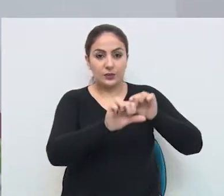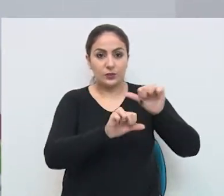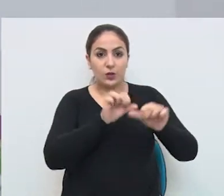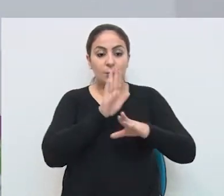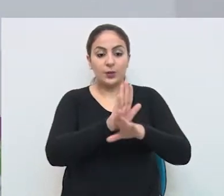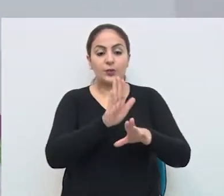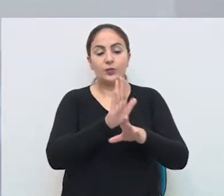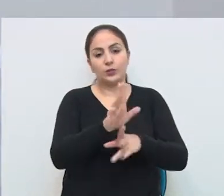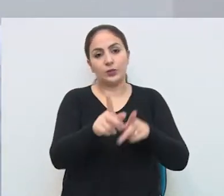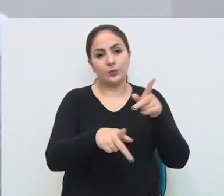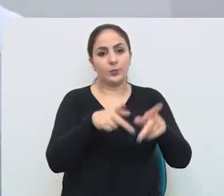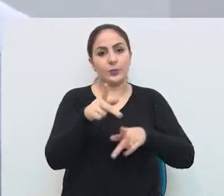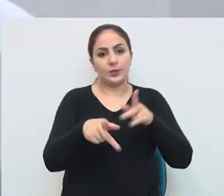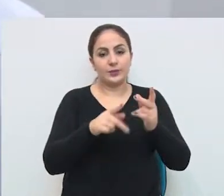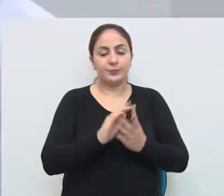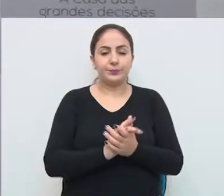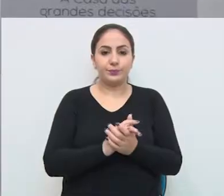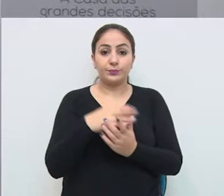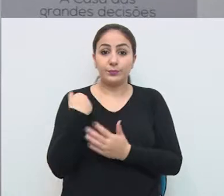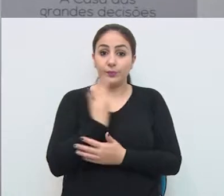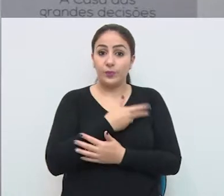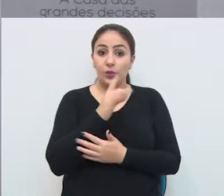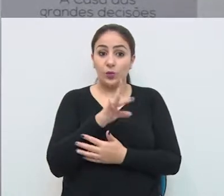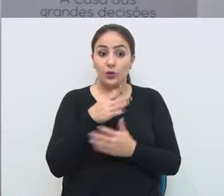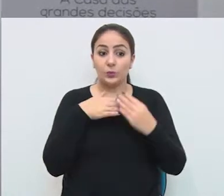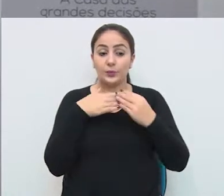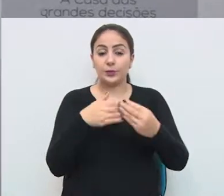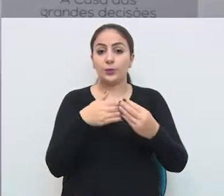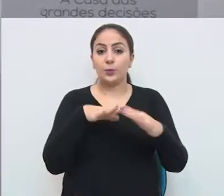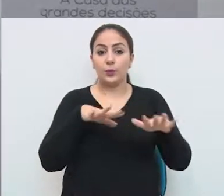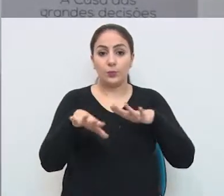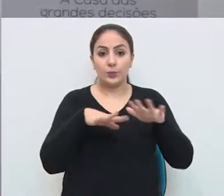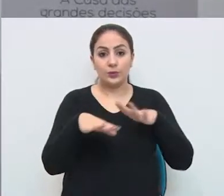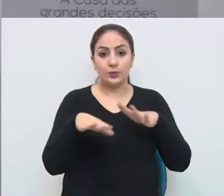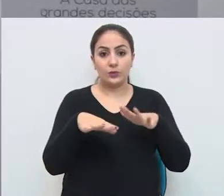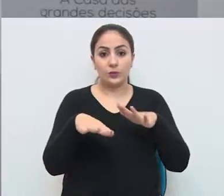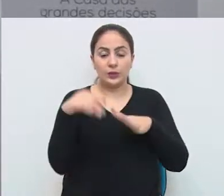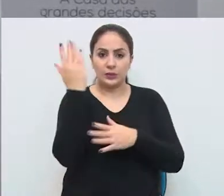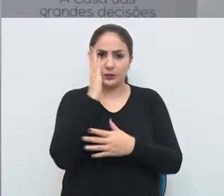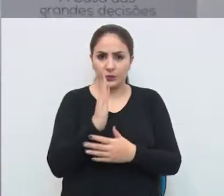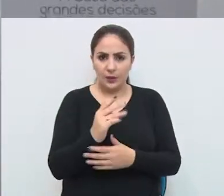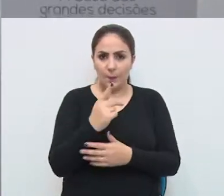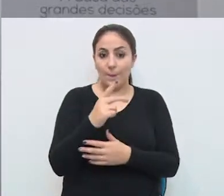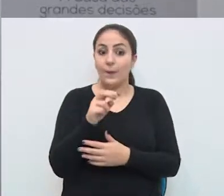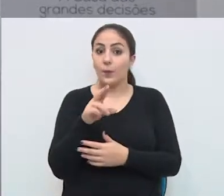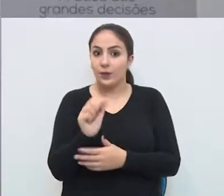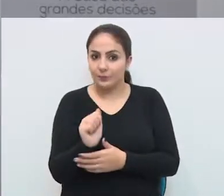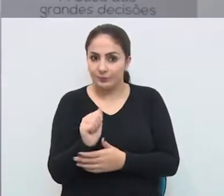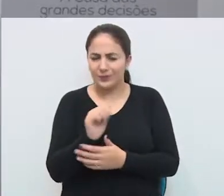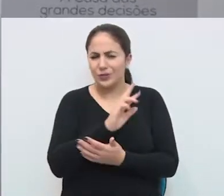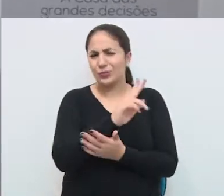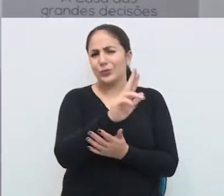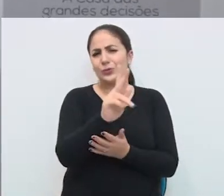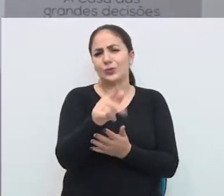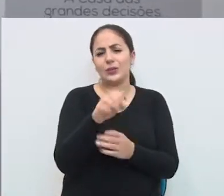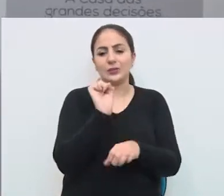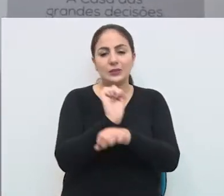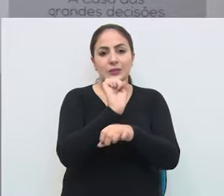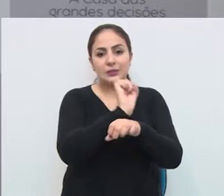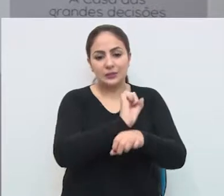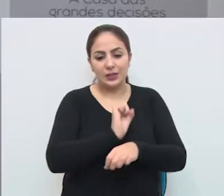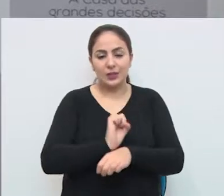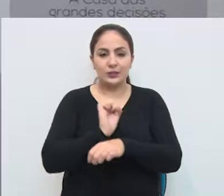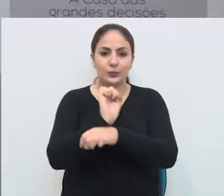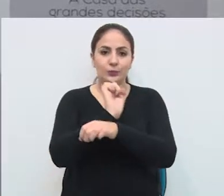em benefícios para a população. A gente está acompanhando um movimento nacional já, né, Paula? Onde vários estados, na verdade são